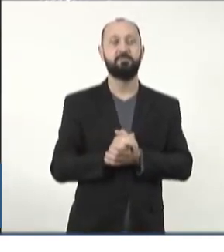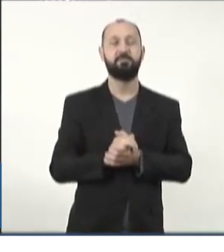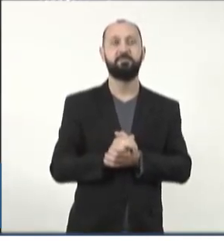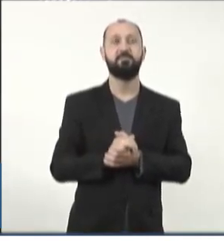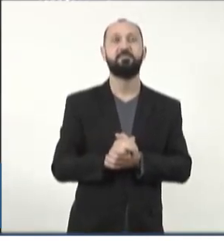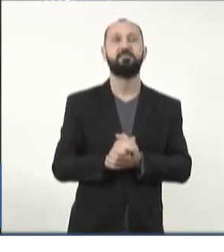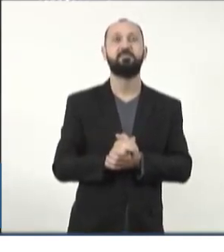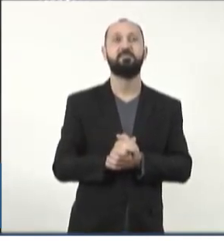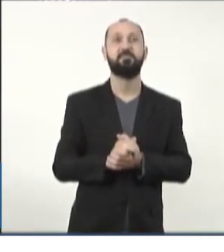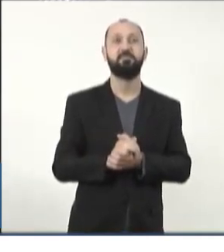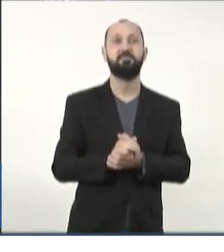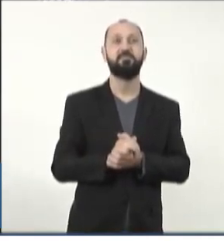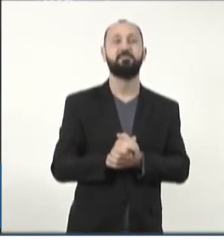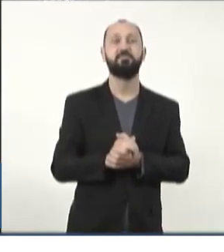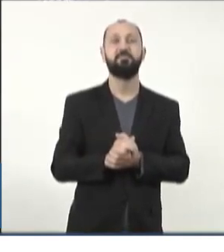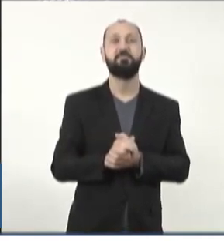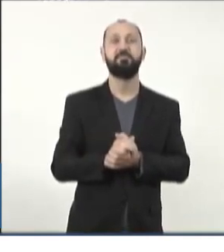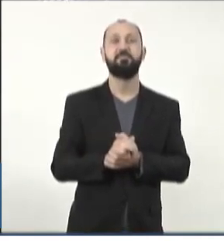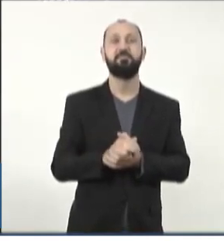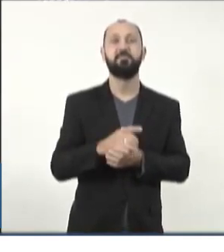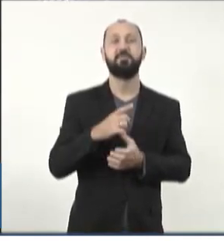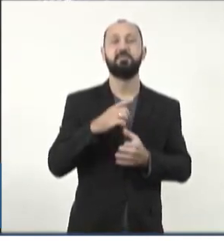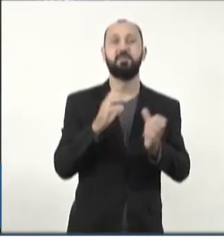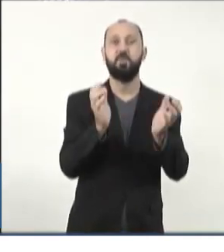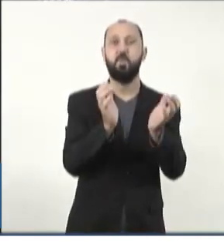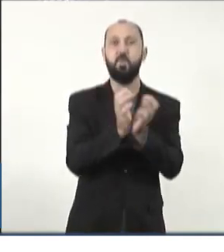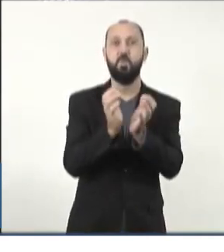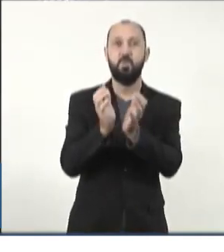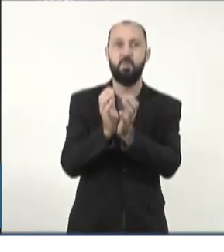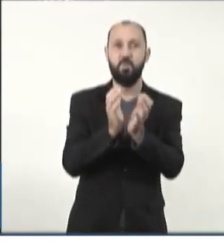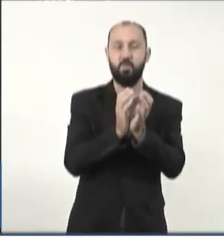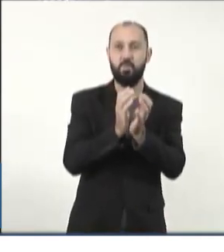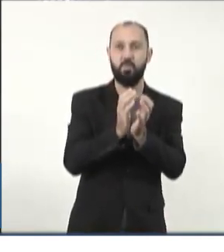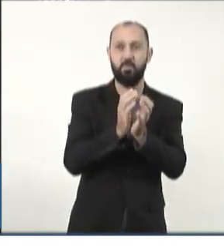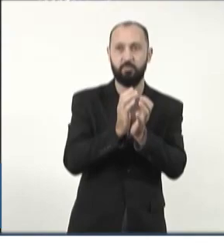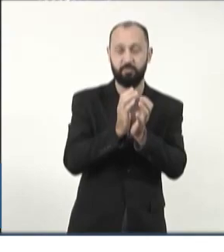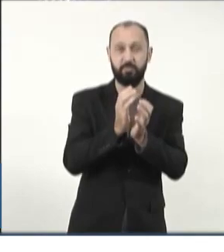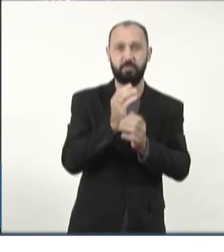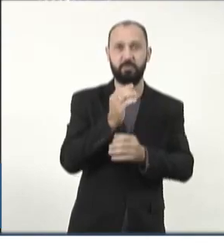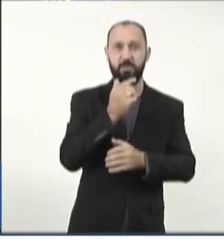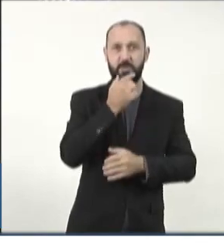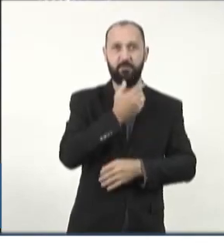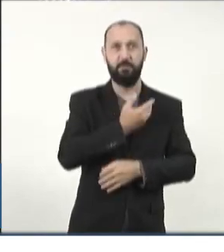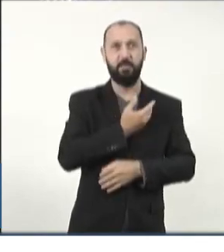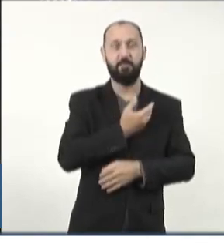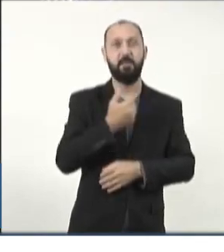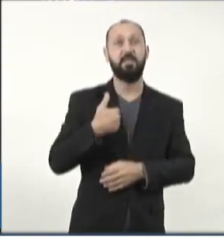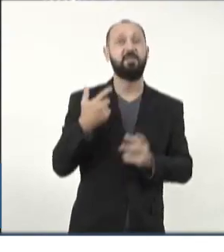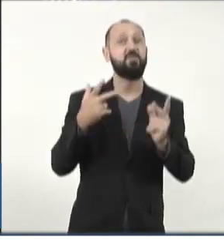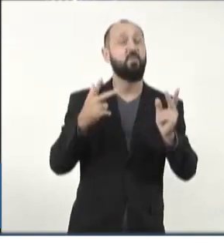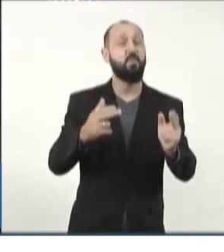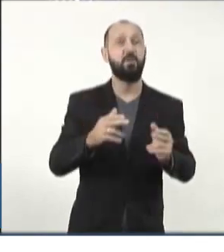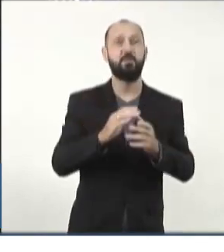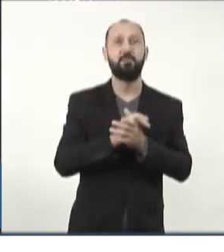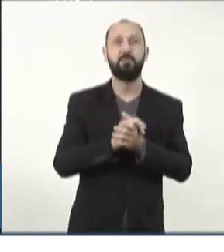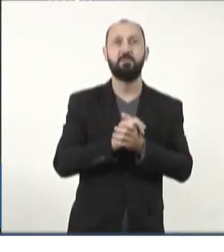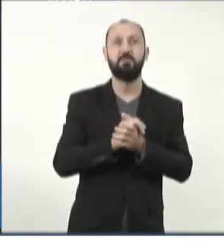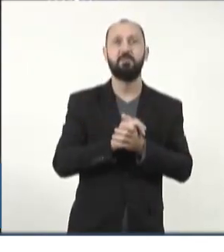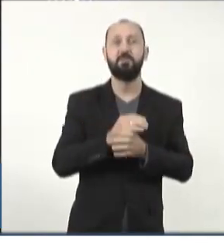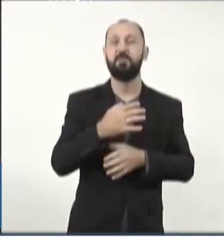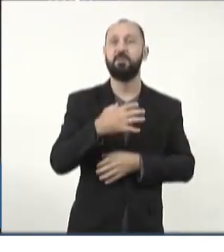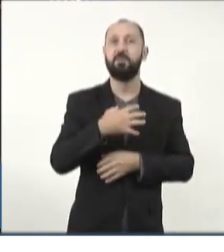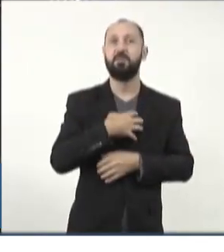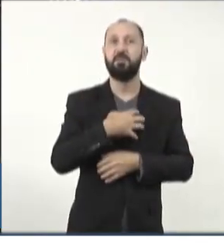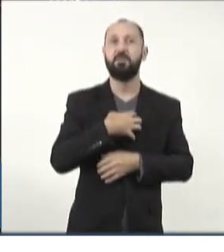tá? E ele tem um grupo de amigos da idade dele. O que ocorre? Eu sinto